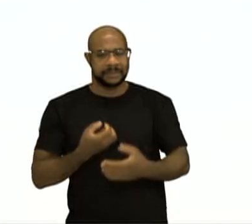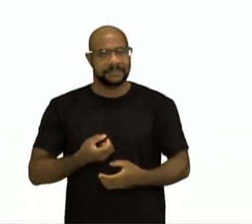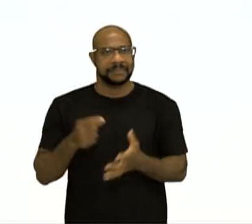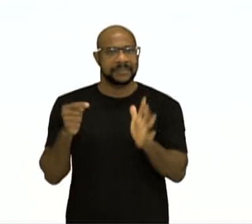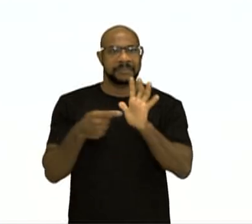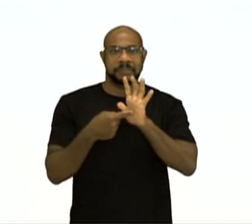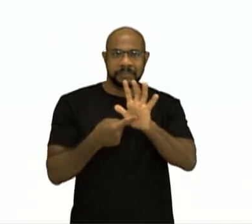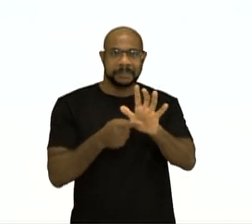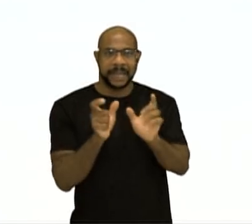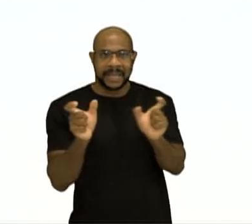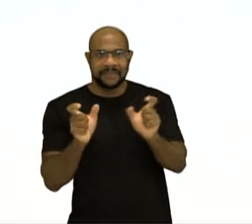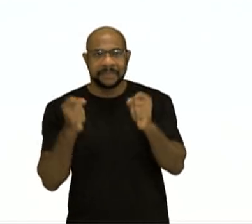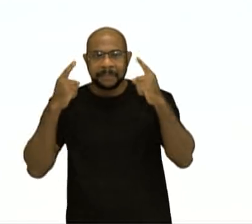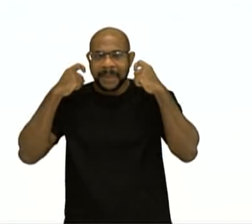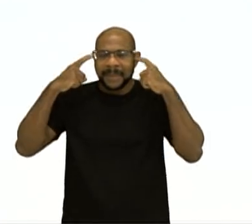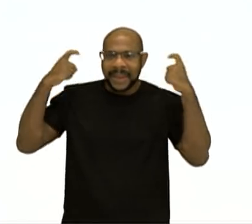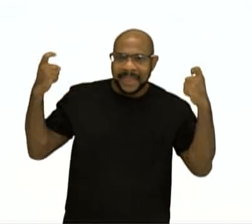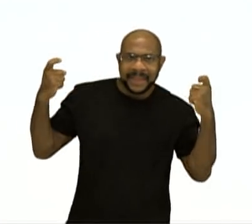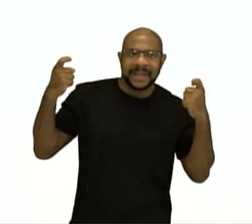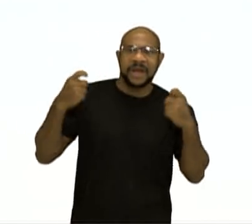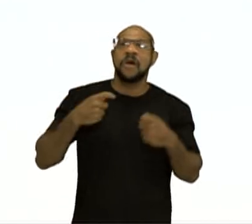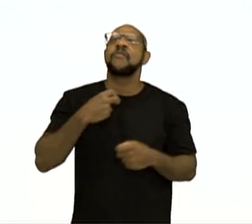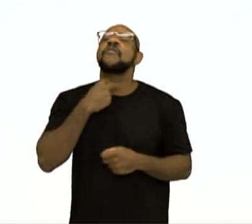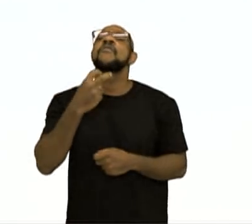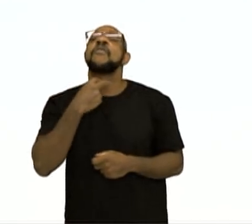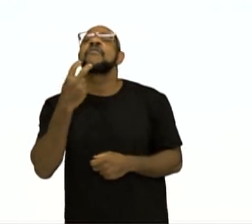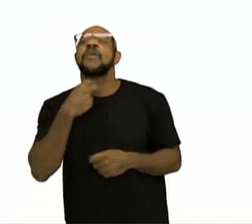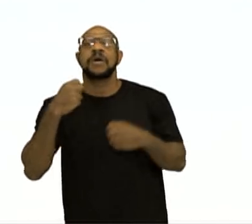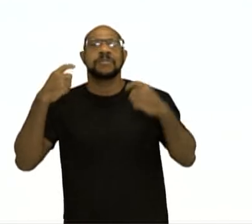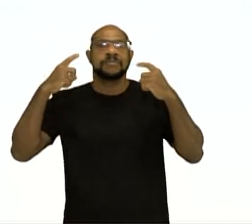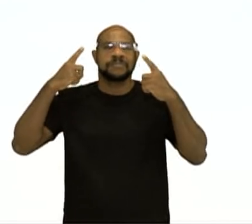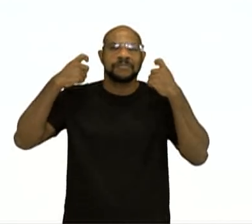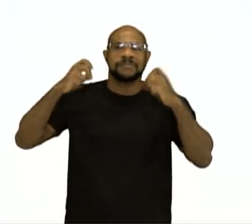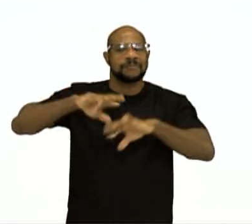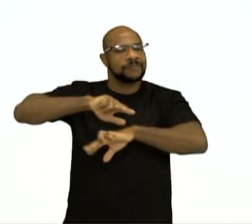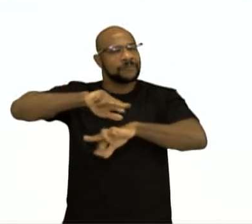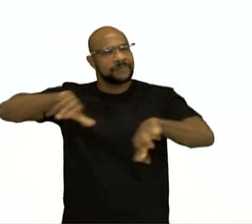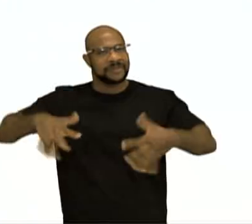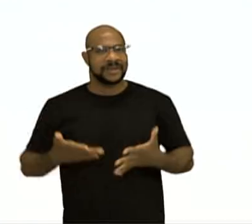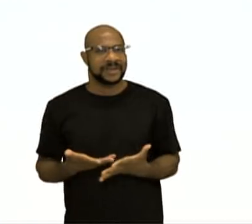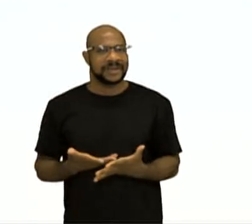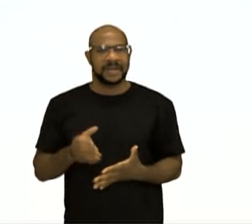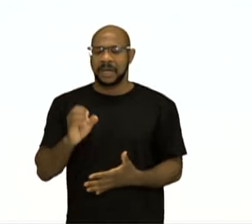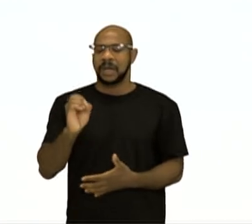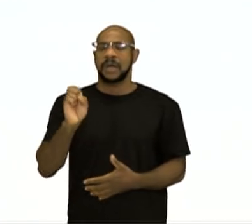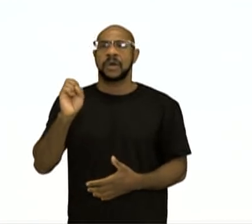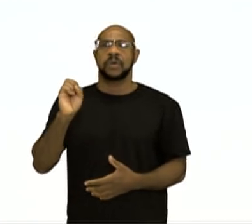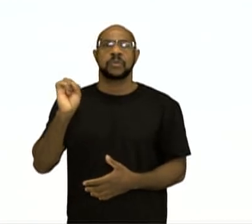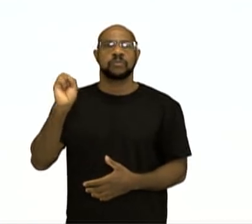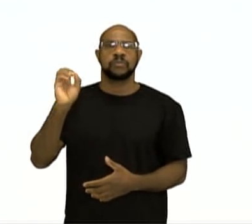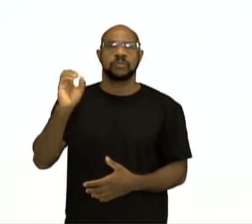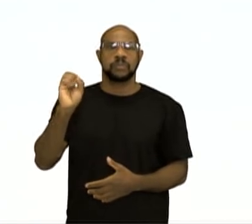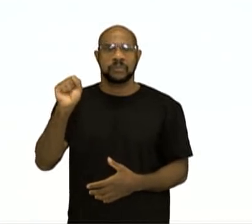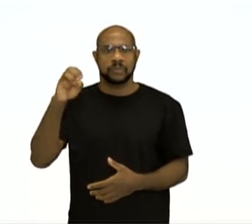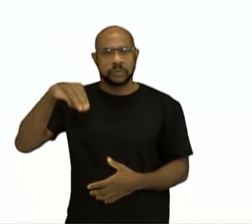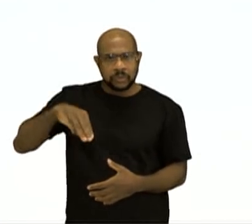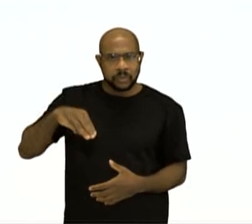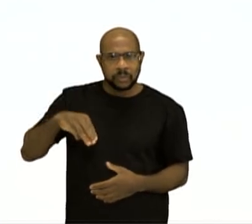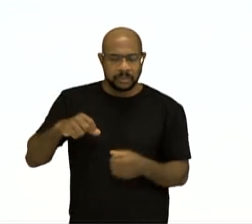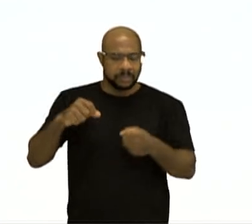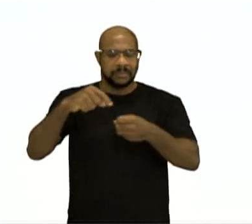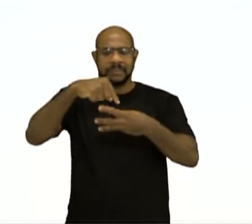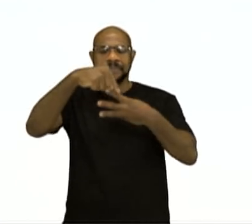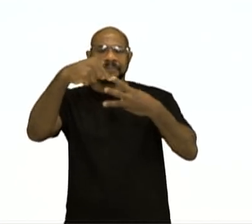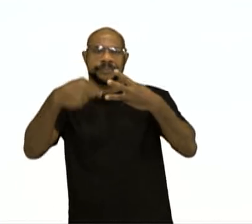de seres, ruídos e sons. Então, o que você acha? Será que é letra A, B ou